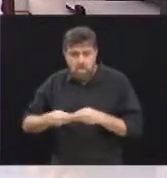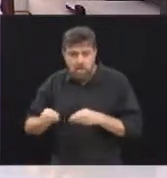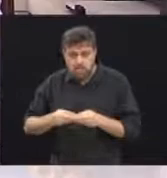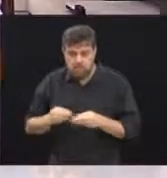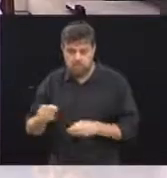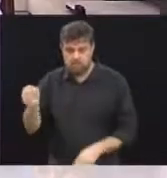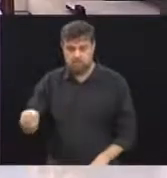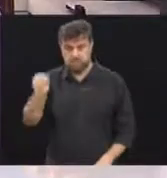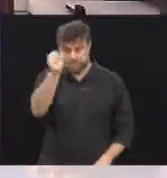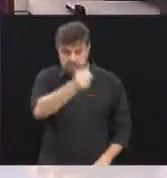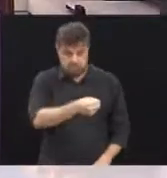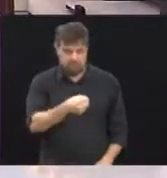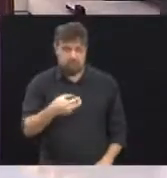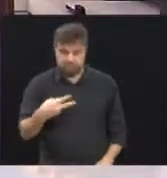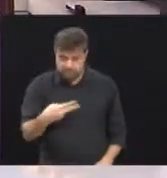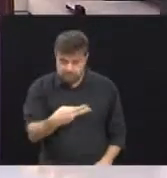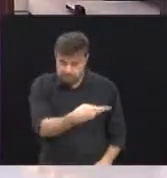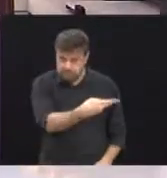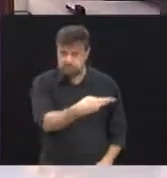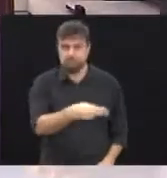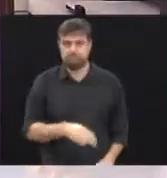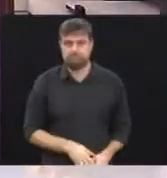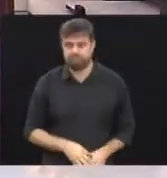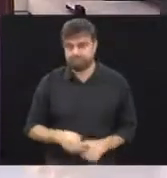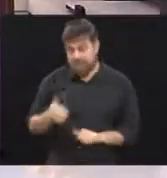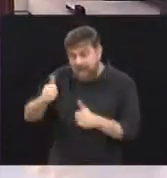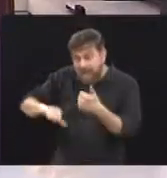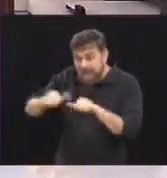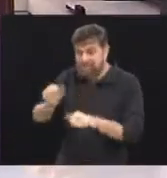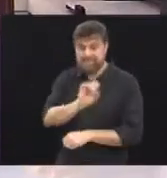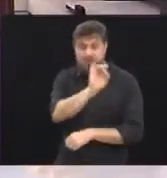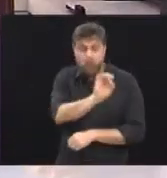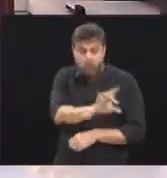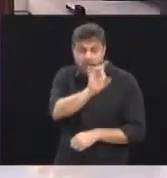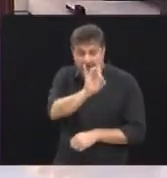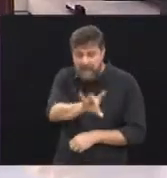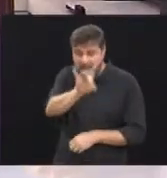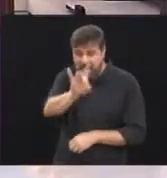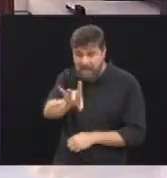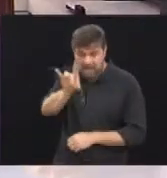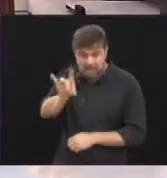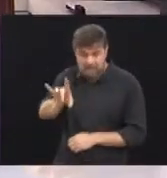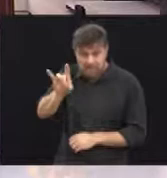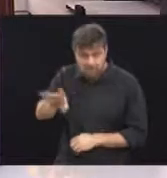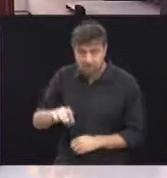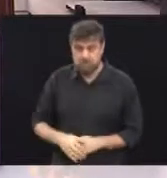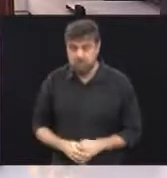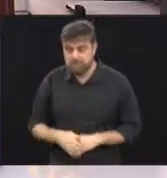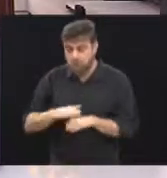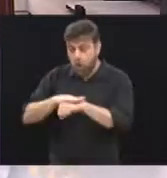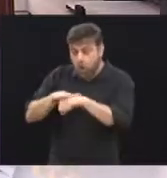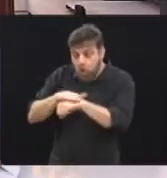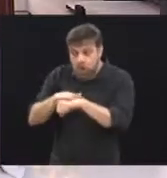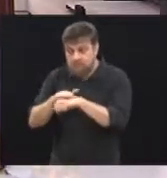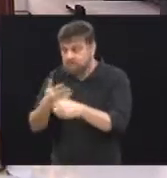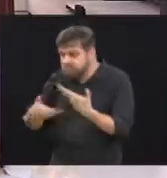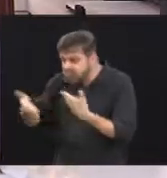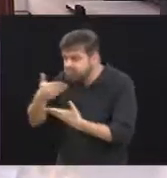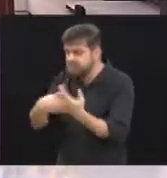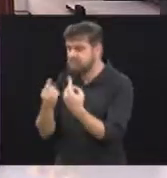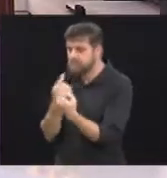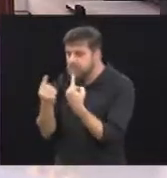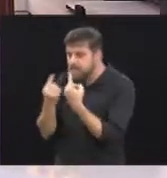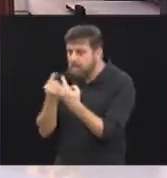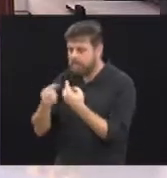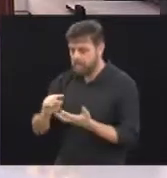seria uma cirurgia. Então, tudo vai da avaliação de cada caso individualmente e conversar com o paciente. A gente dá